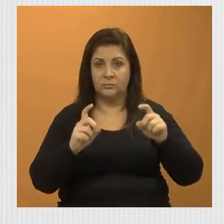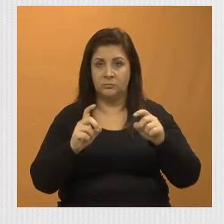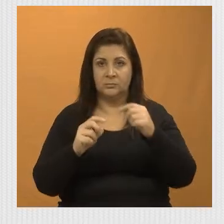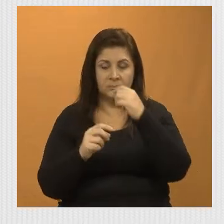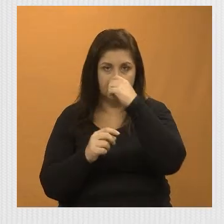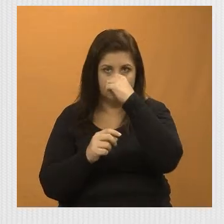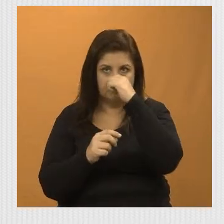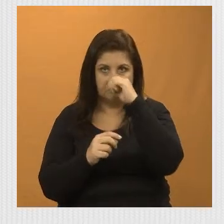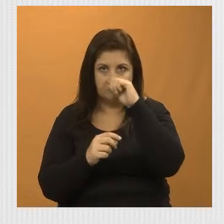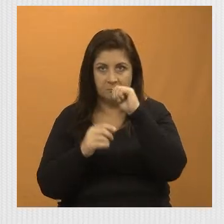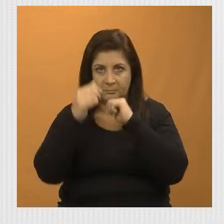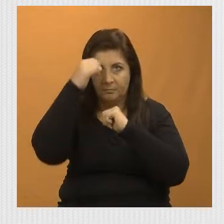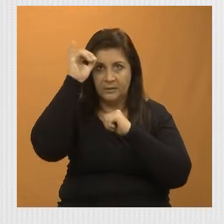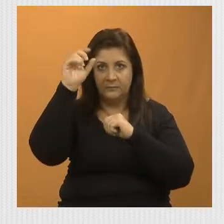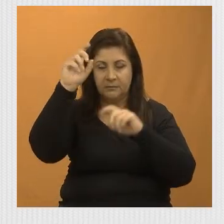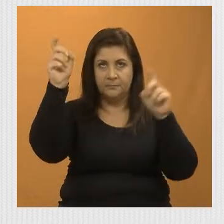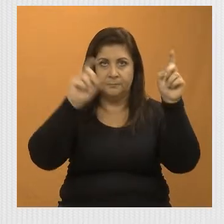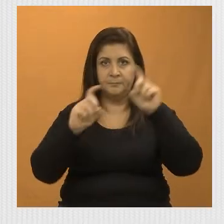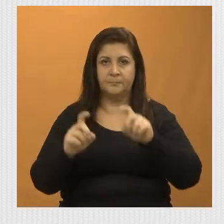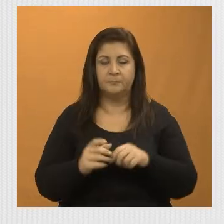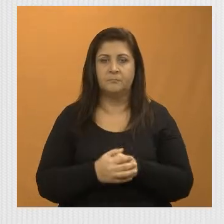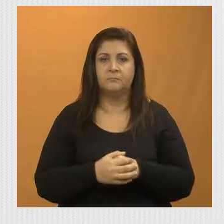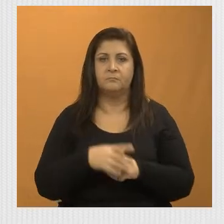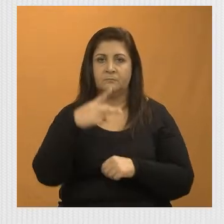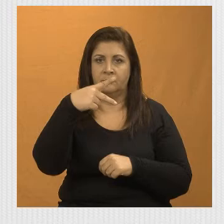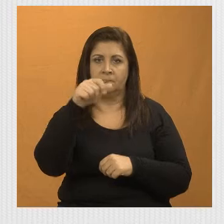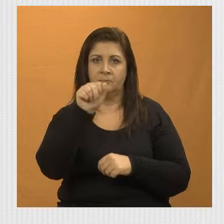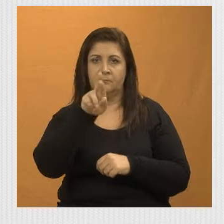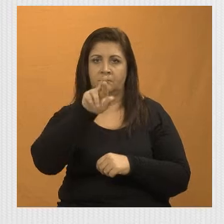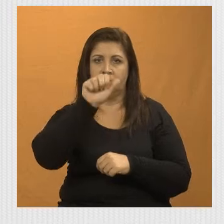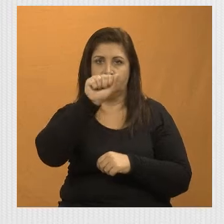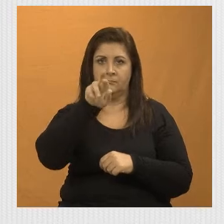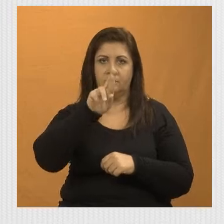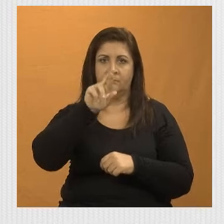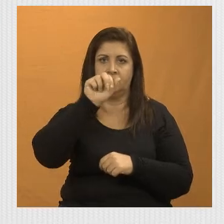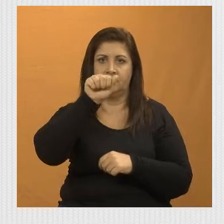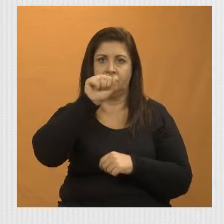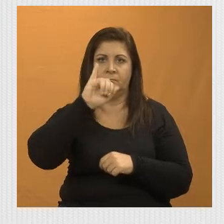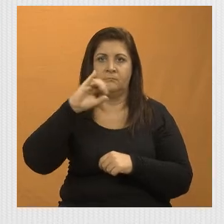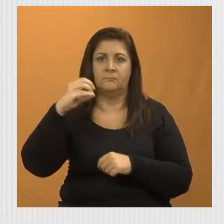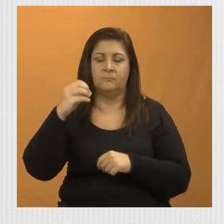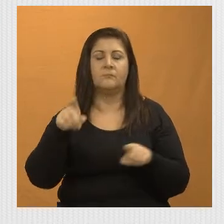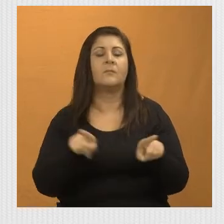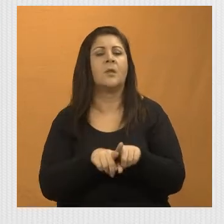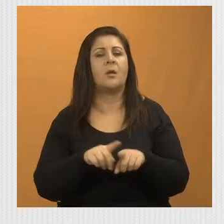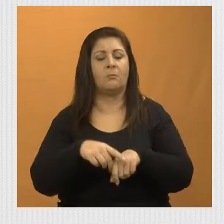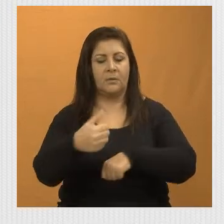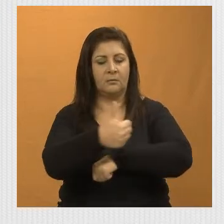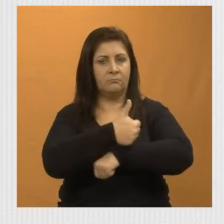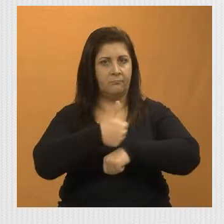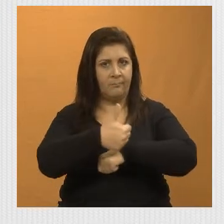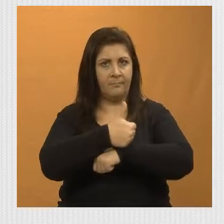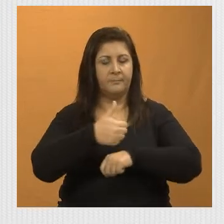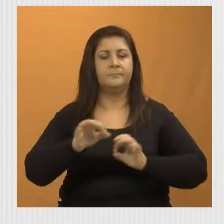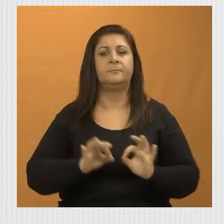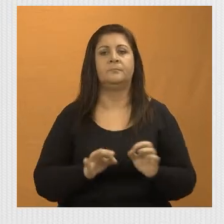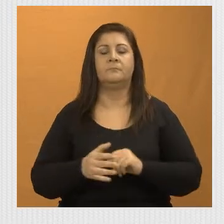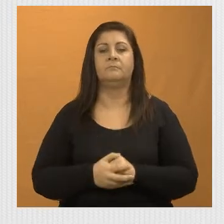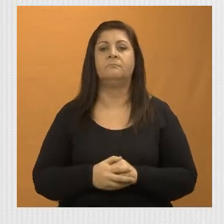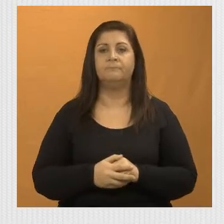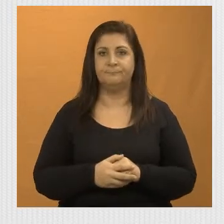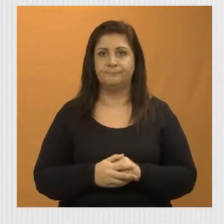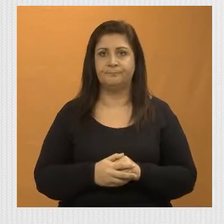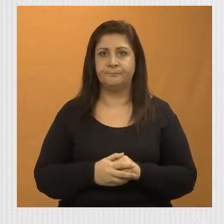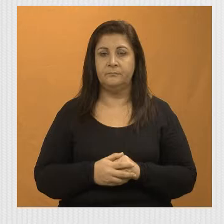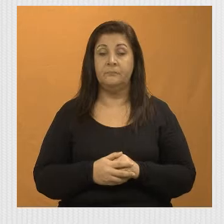famoso SPDA, que é o para-raio, também emitido por profissional especializado, projeto de